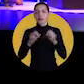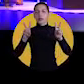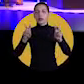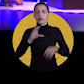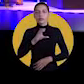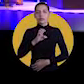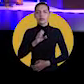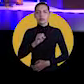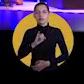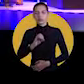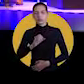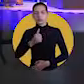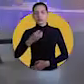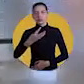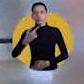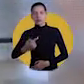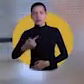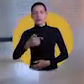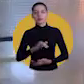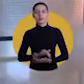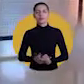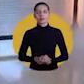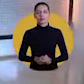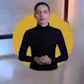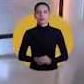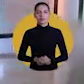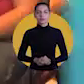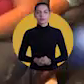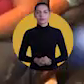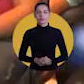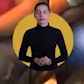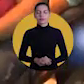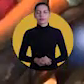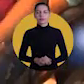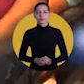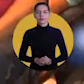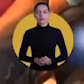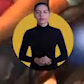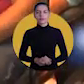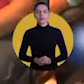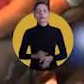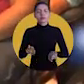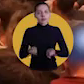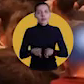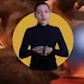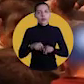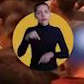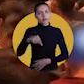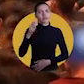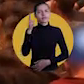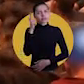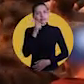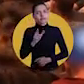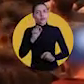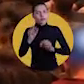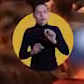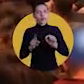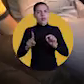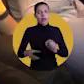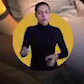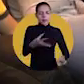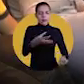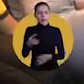de mitos e verdades. Com foco na inovação, a Escola de Engenharia da PUC